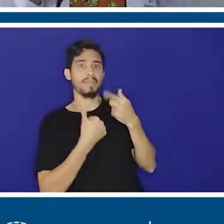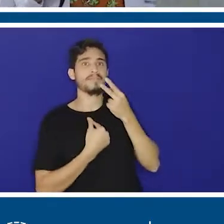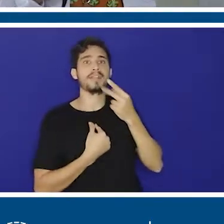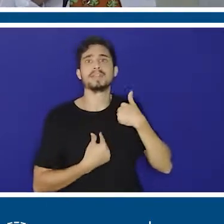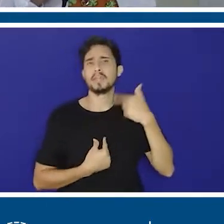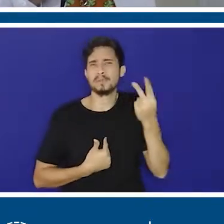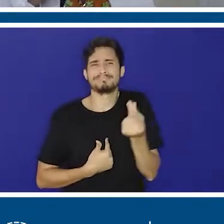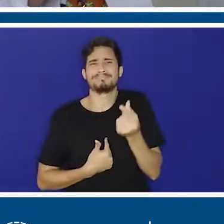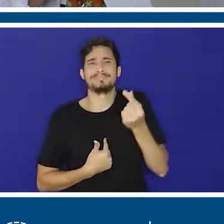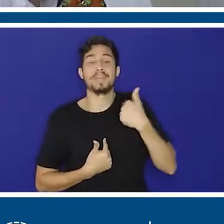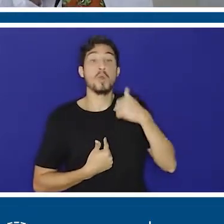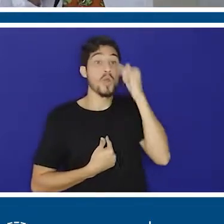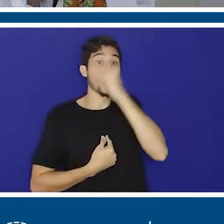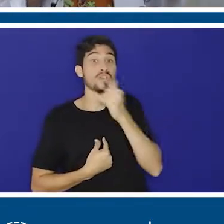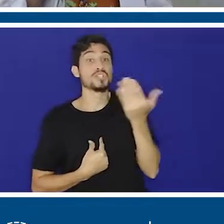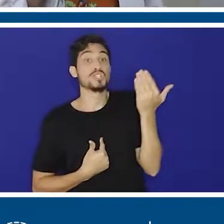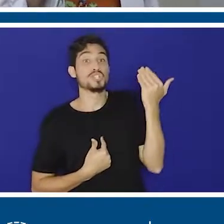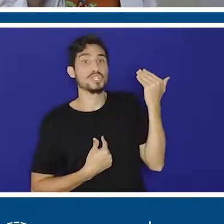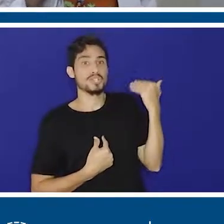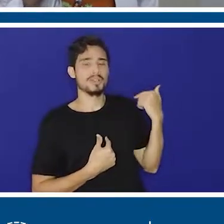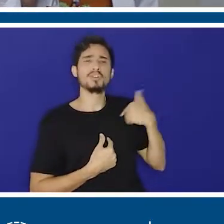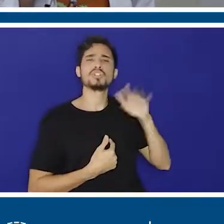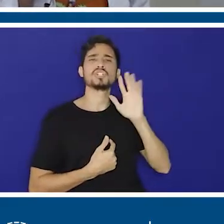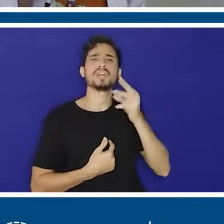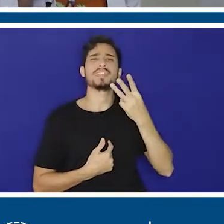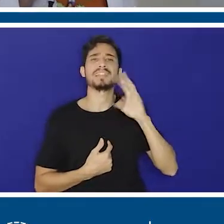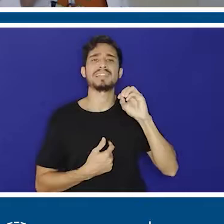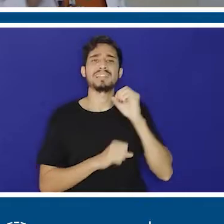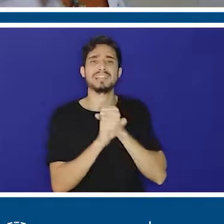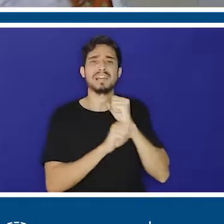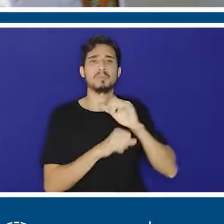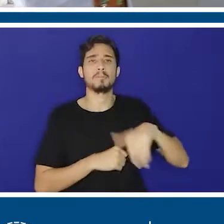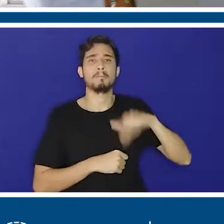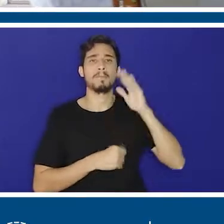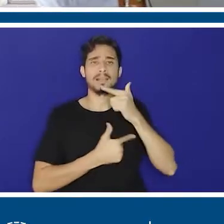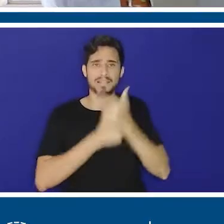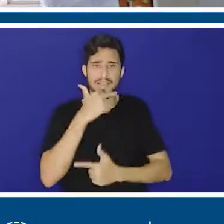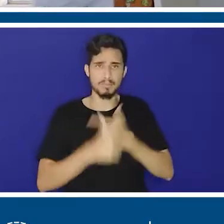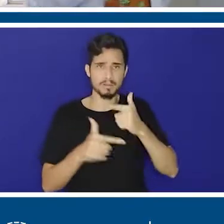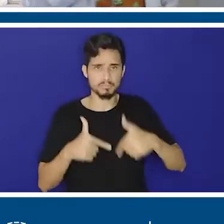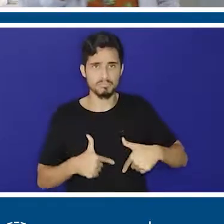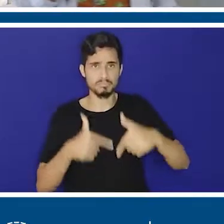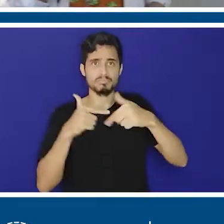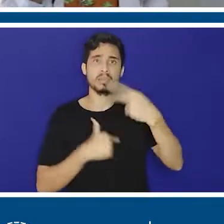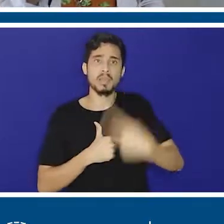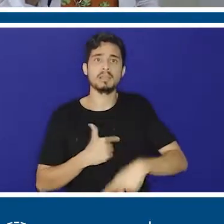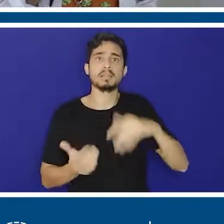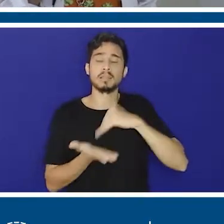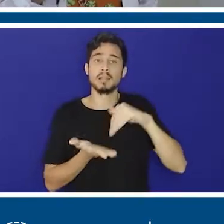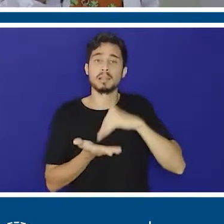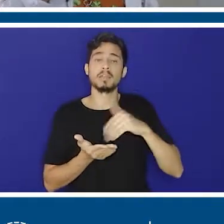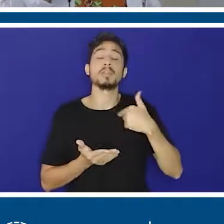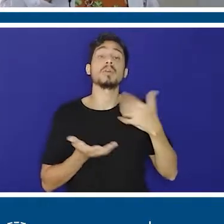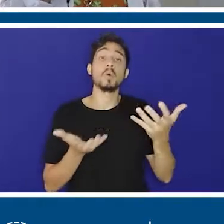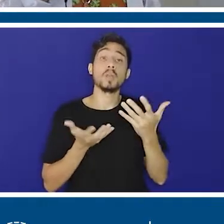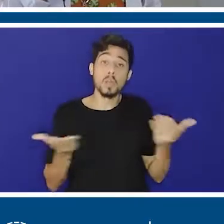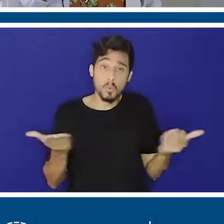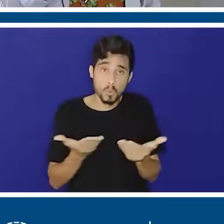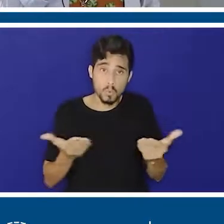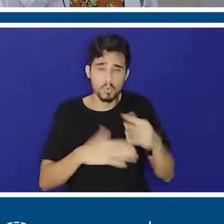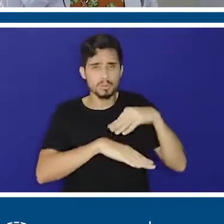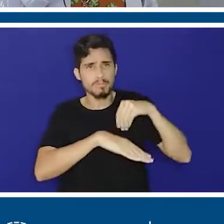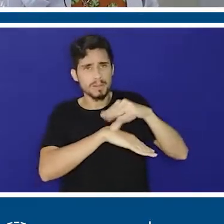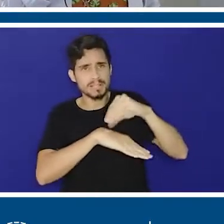museu. Estou aqui há mais de 3 décadas na secretaria, mas o que eu quero passar para vocês é que